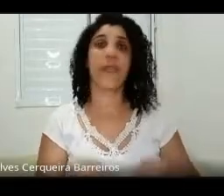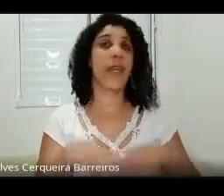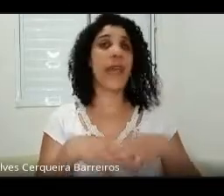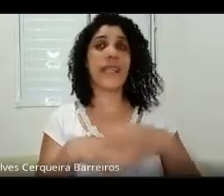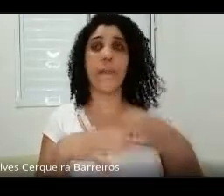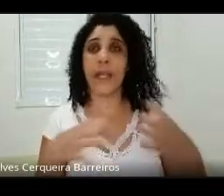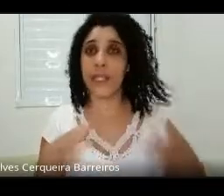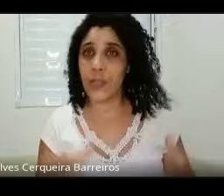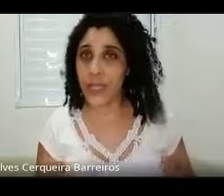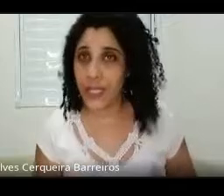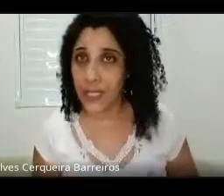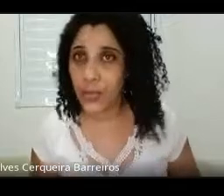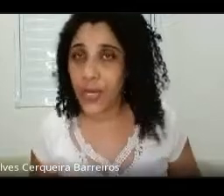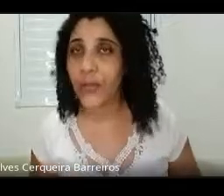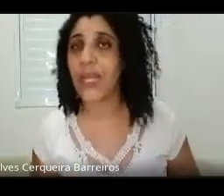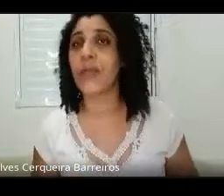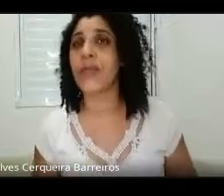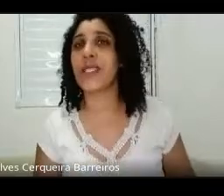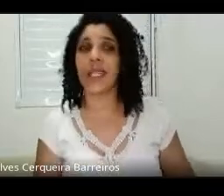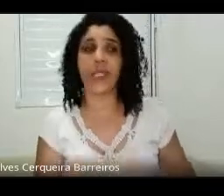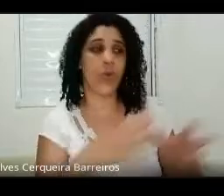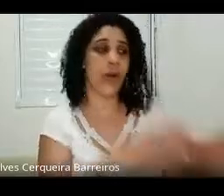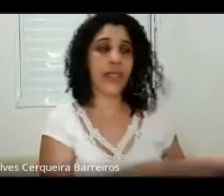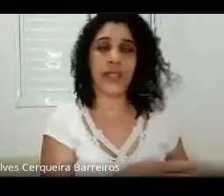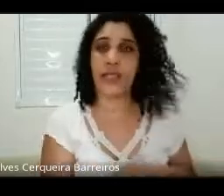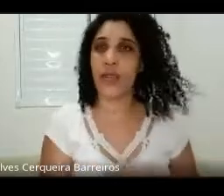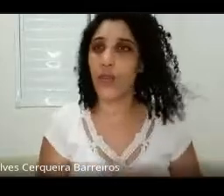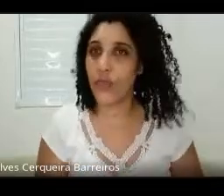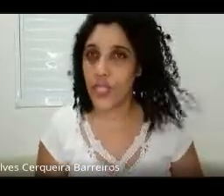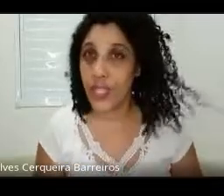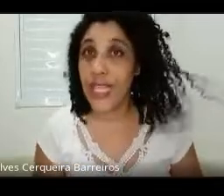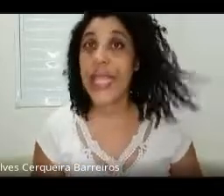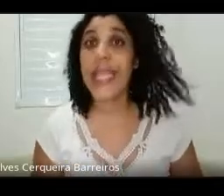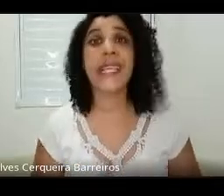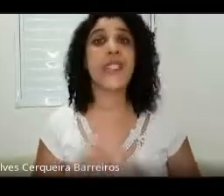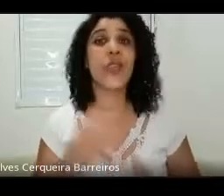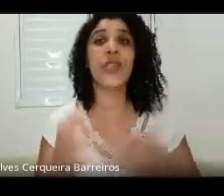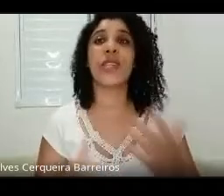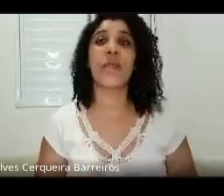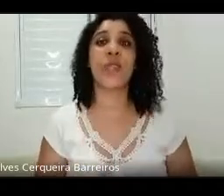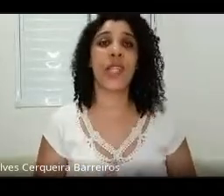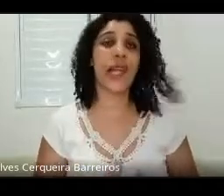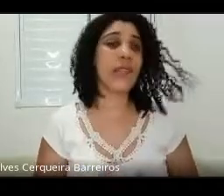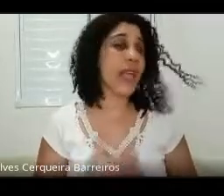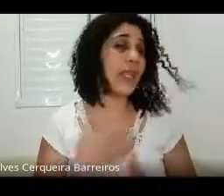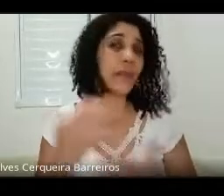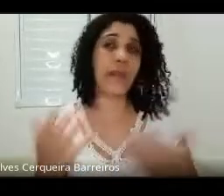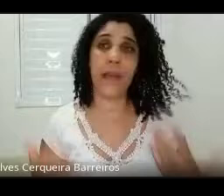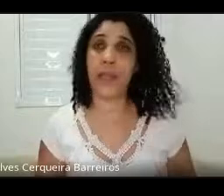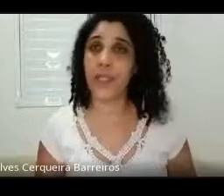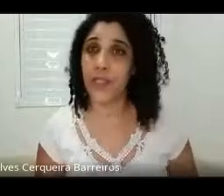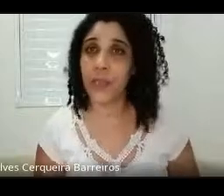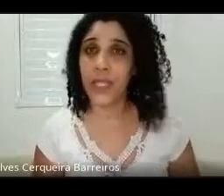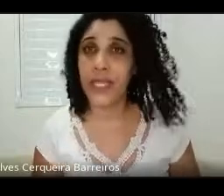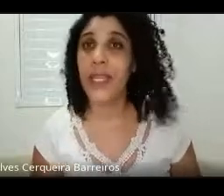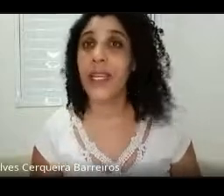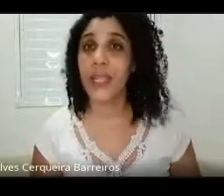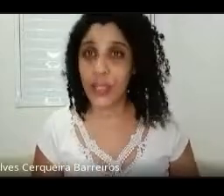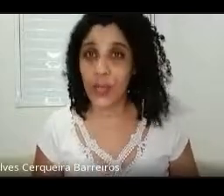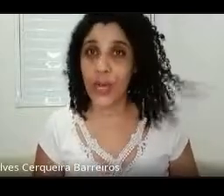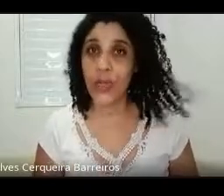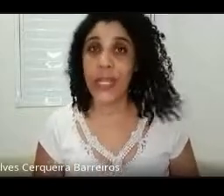sinais, elas aprendem de maneira natural a língua de sinais igual a criança ouvinte, e esses conceitos abstratos ela também vai aprendendo de